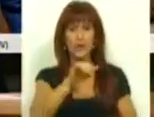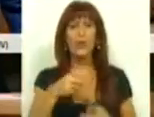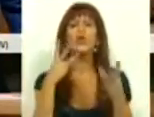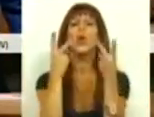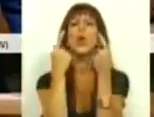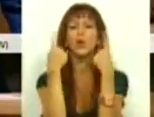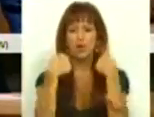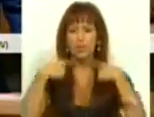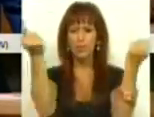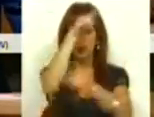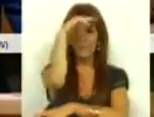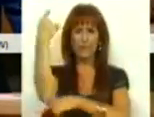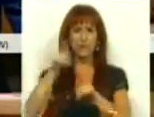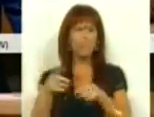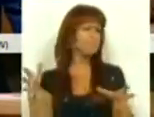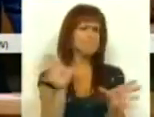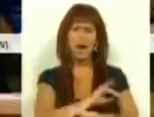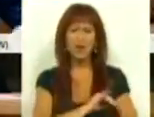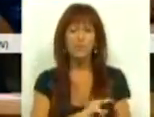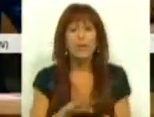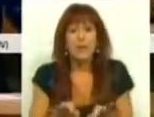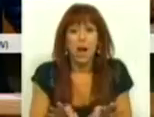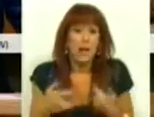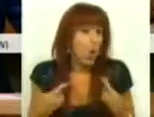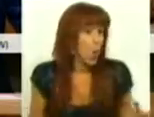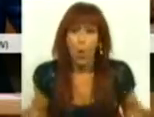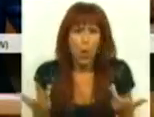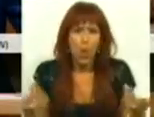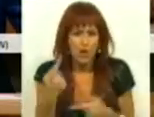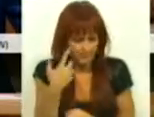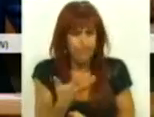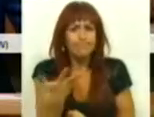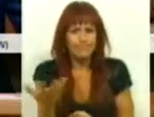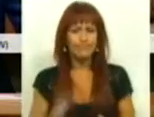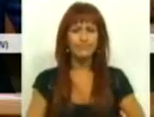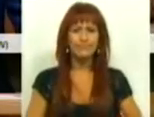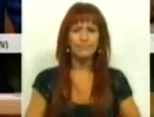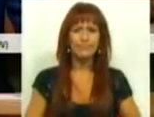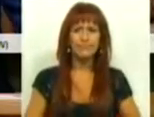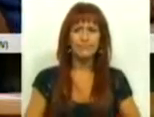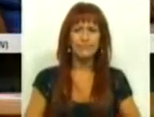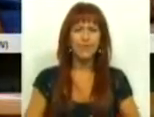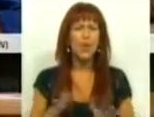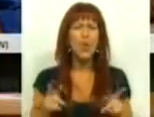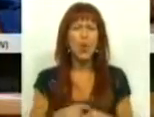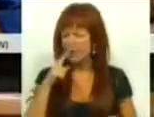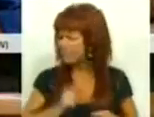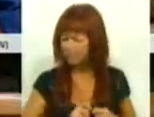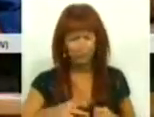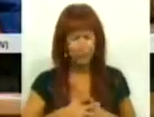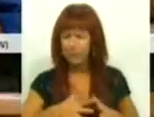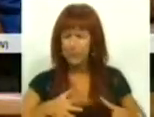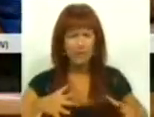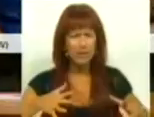das contas públicas que as dificuldades têm sido maiores, como aliás ainda hoje se nota. A quase ininterrupta